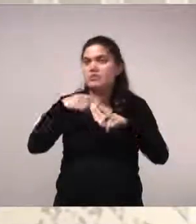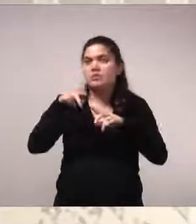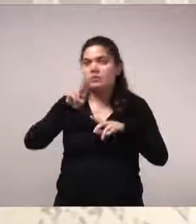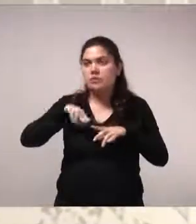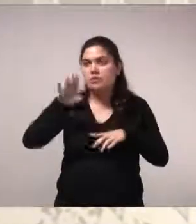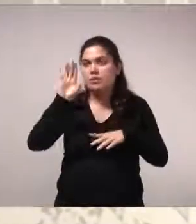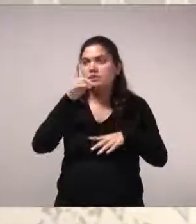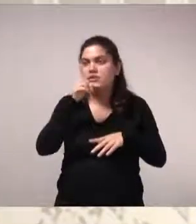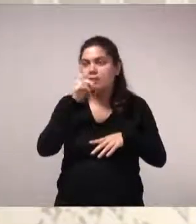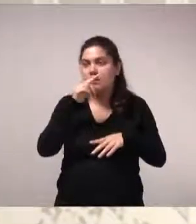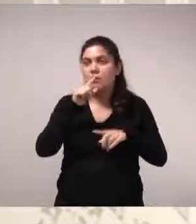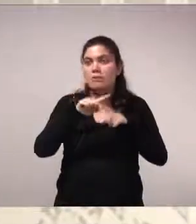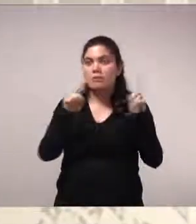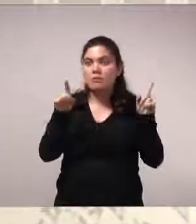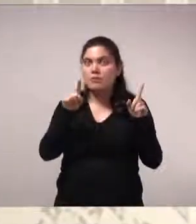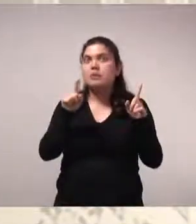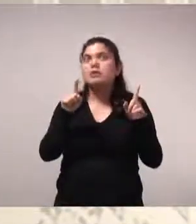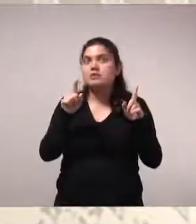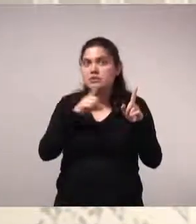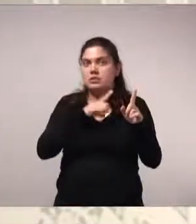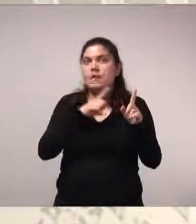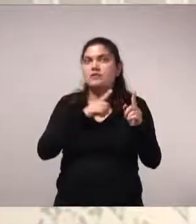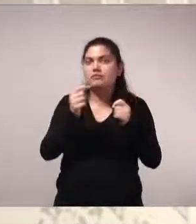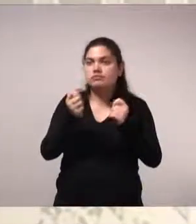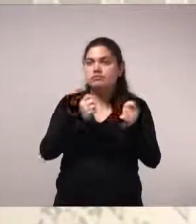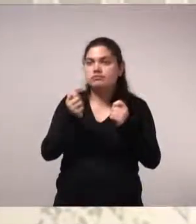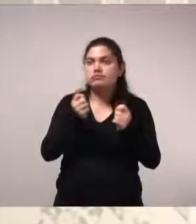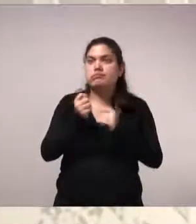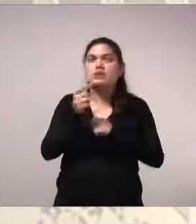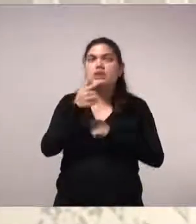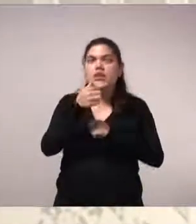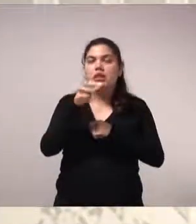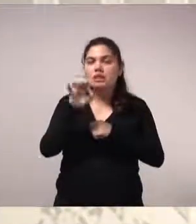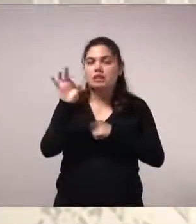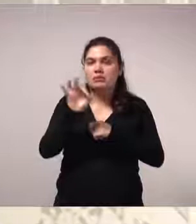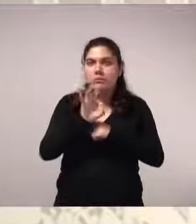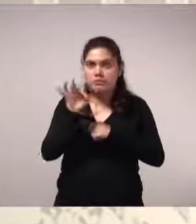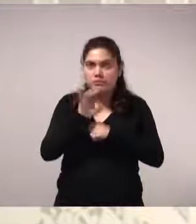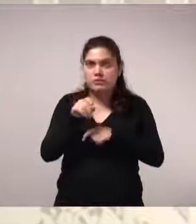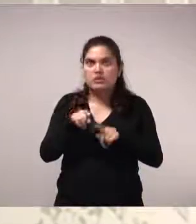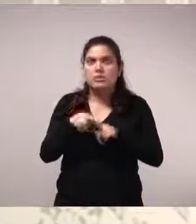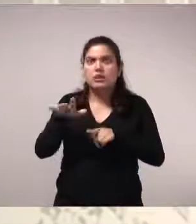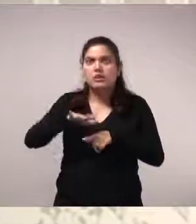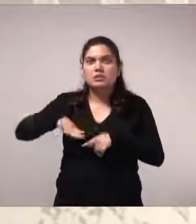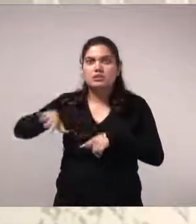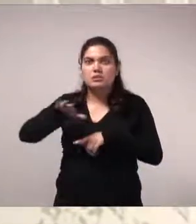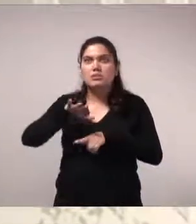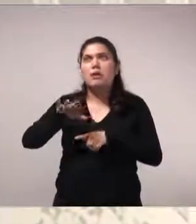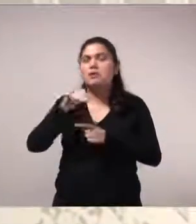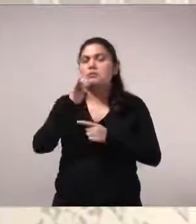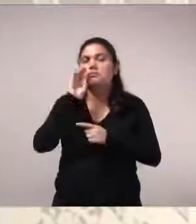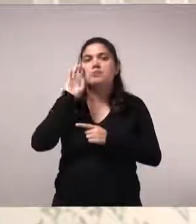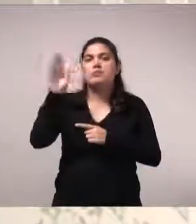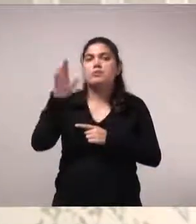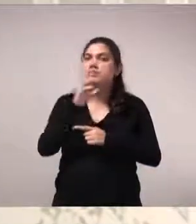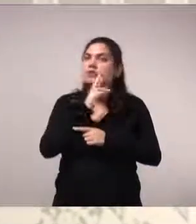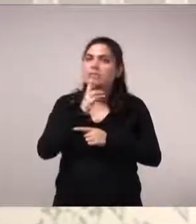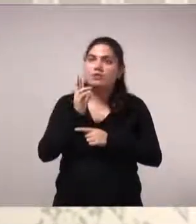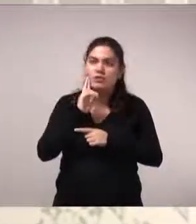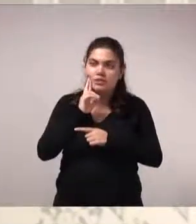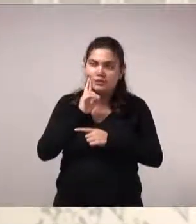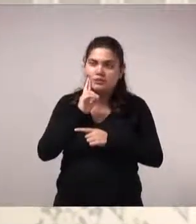mais de água. Mas, de toda forma, uma redução de 60%. Espaços concedidos, basicamente restaurantes. Em